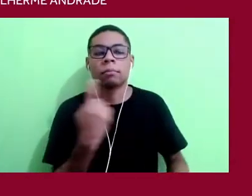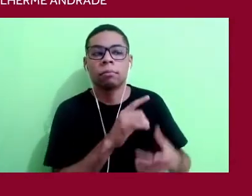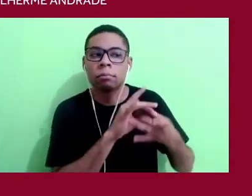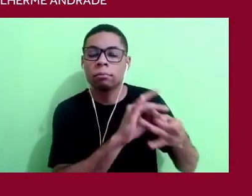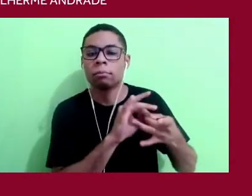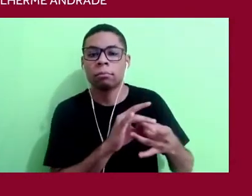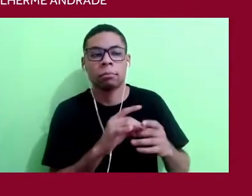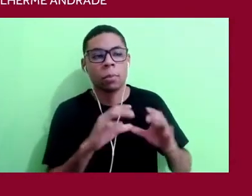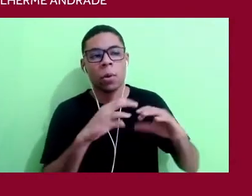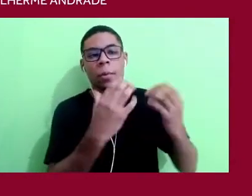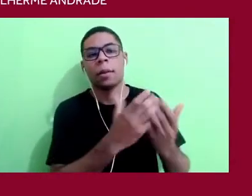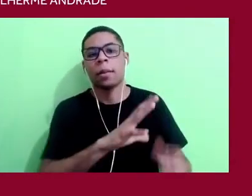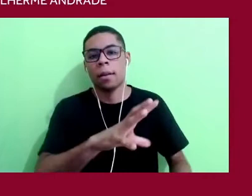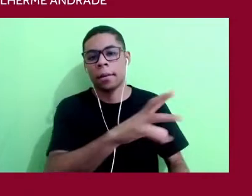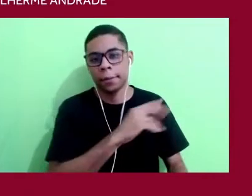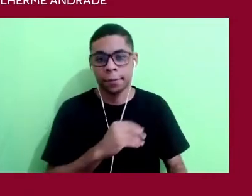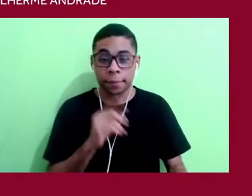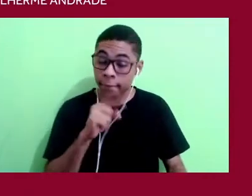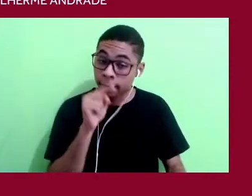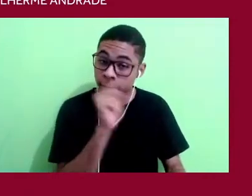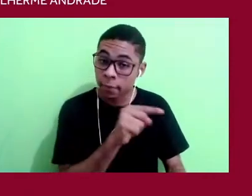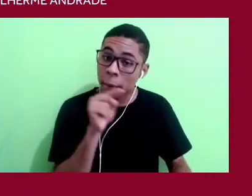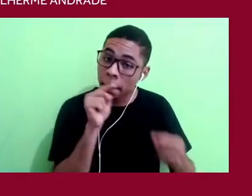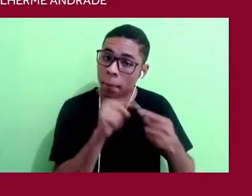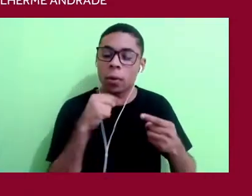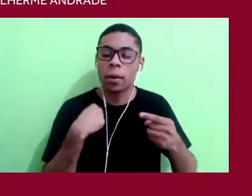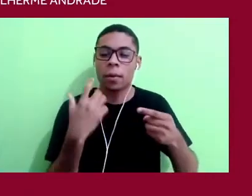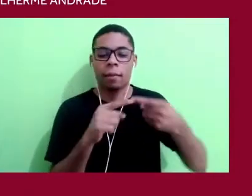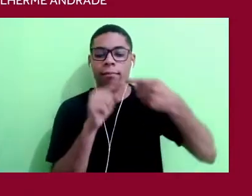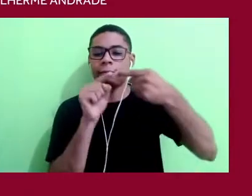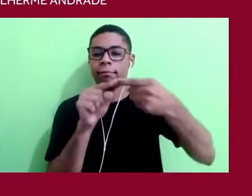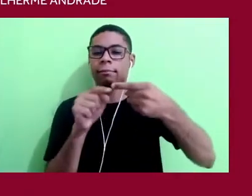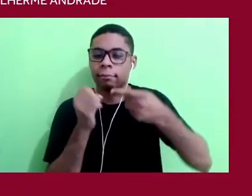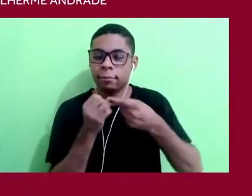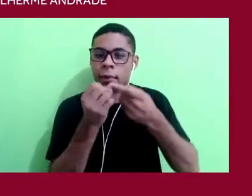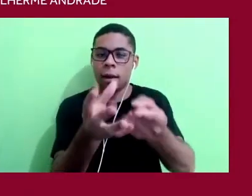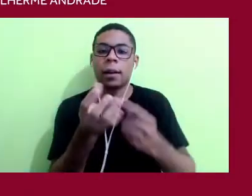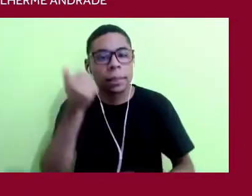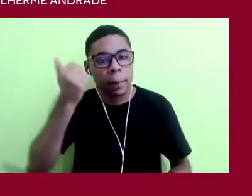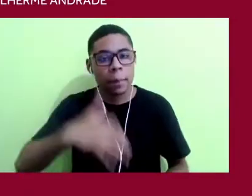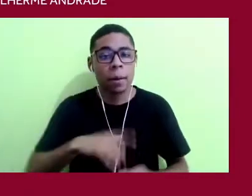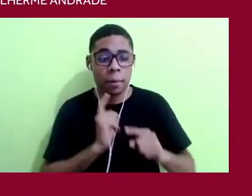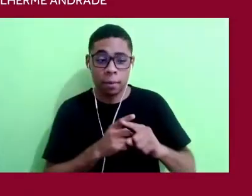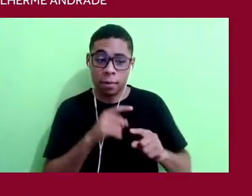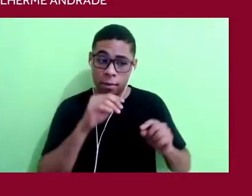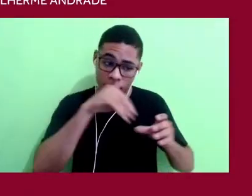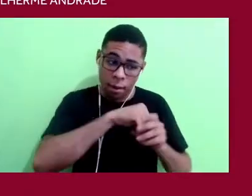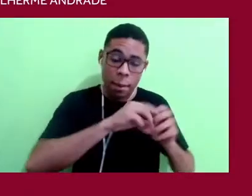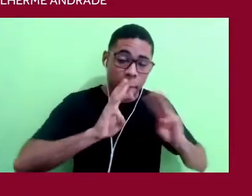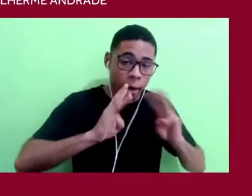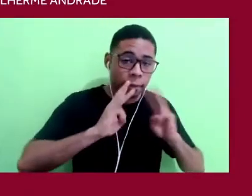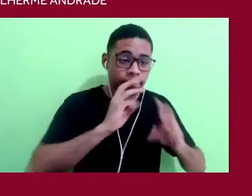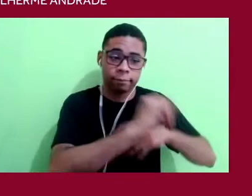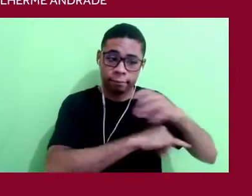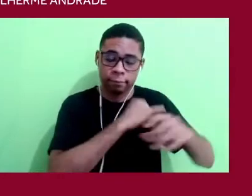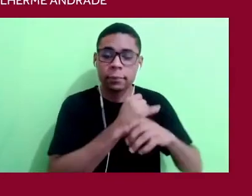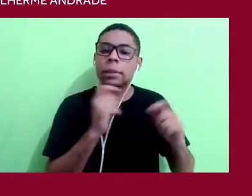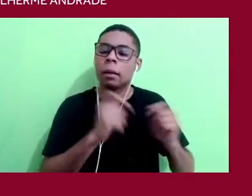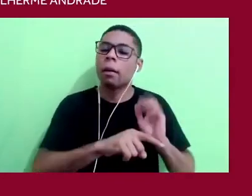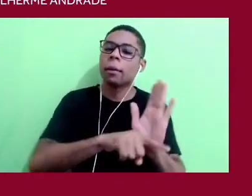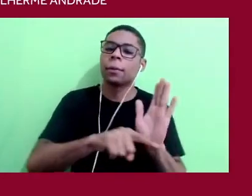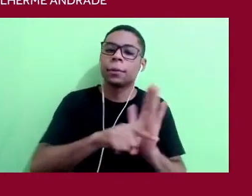nossa comunidade. É nesse ponto que eu quero frisar que o marketing de mídias sociais ele pode auxiliar